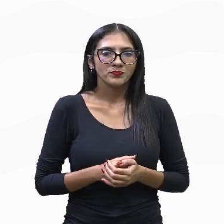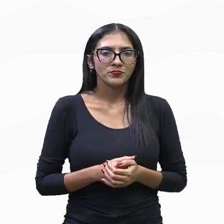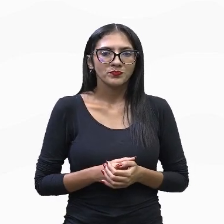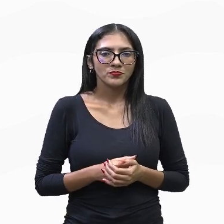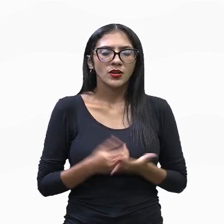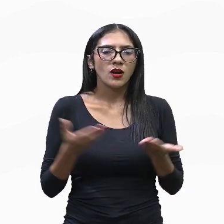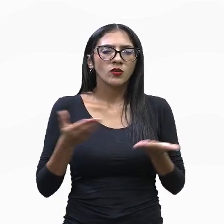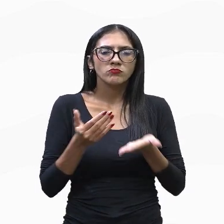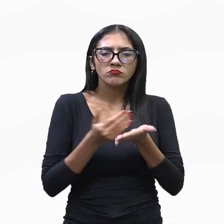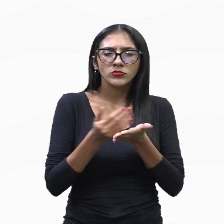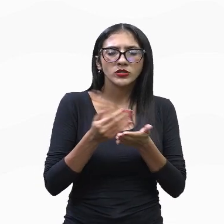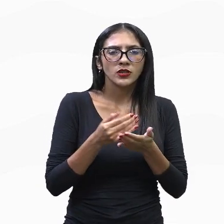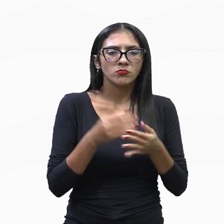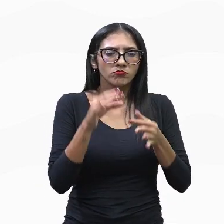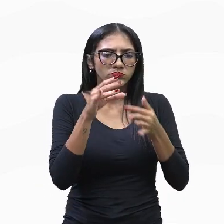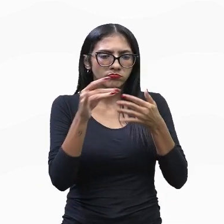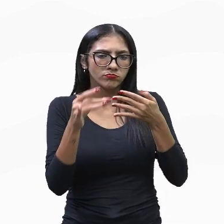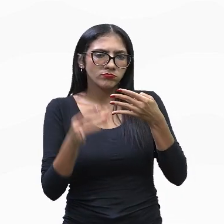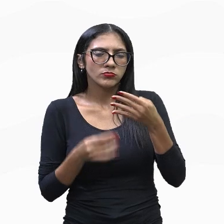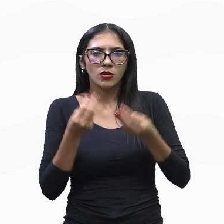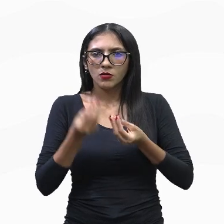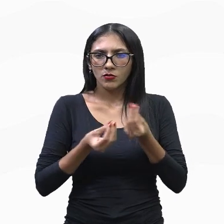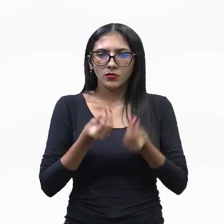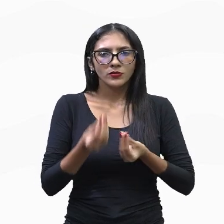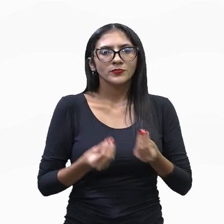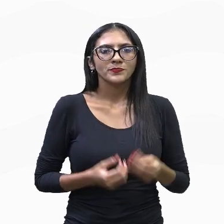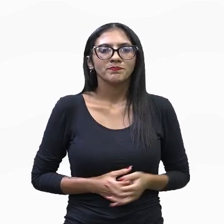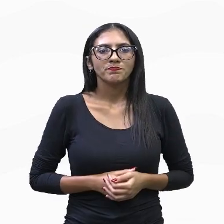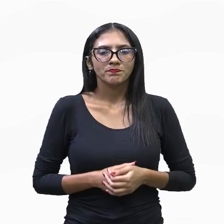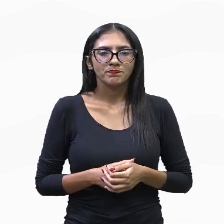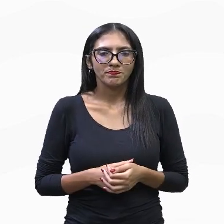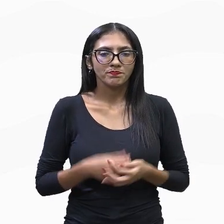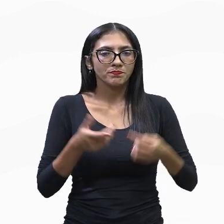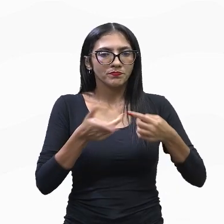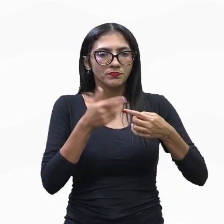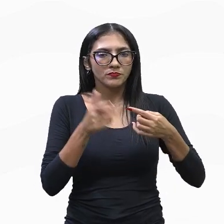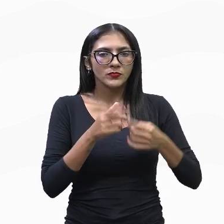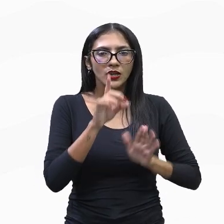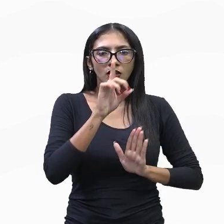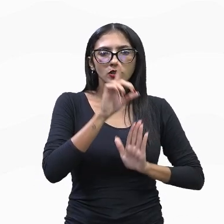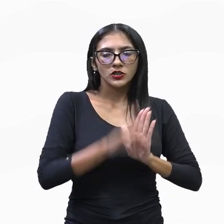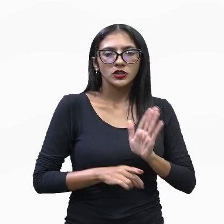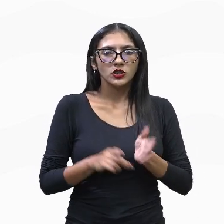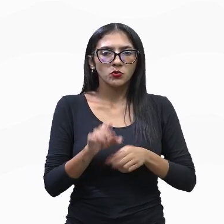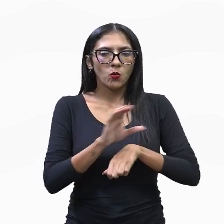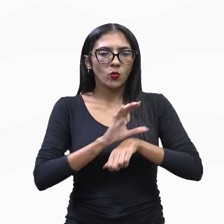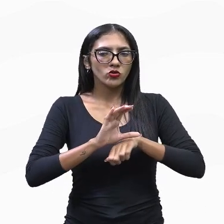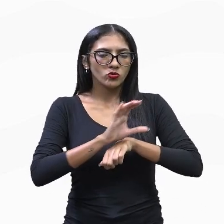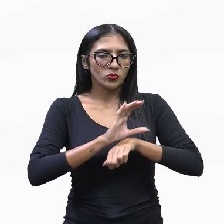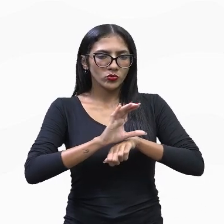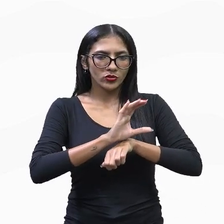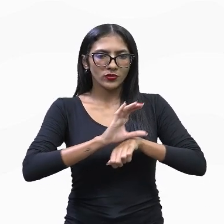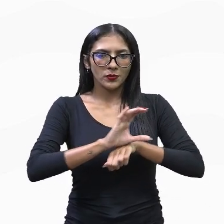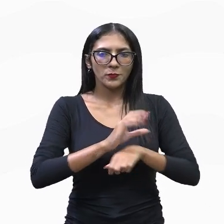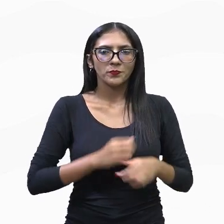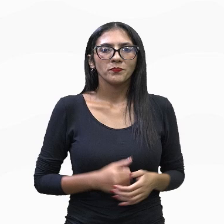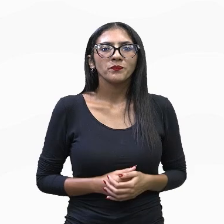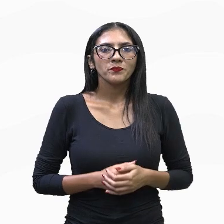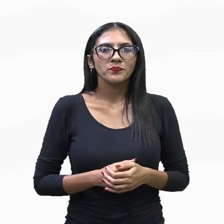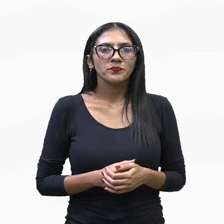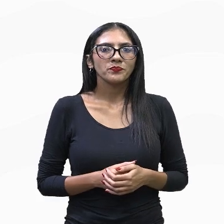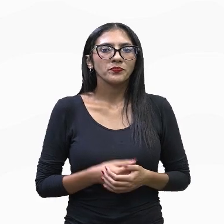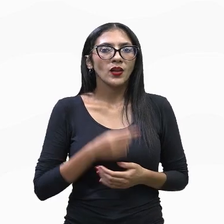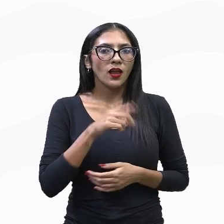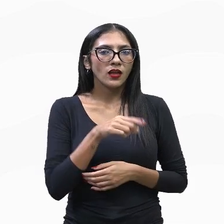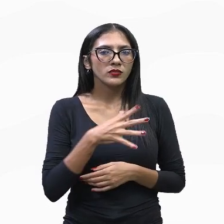para compreender melhor como cada uma acontece. Vamos começar pelo direito constitucional. A área que define a